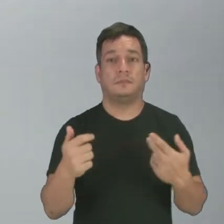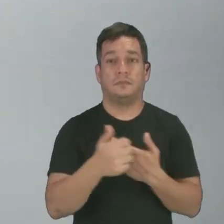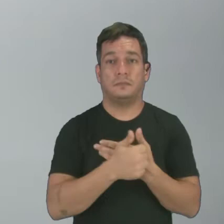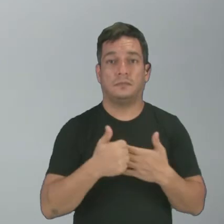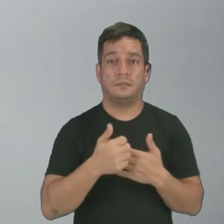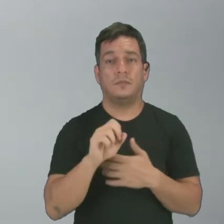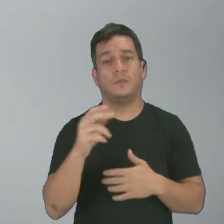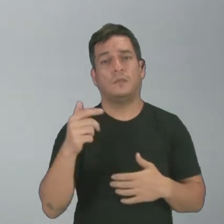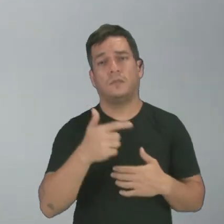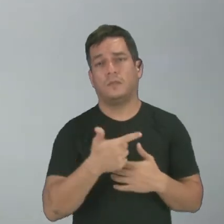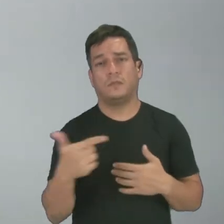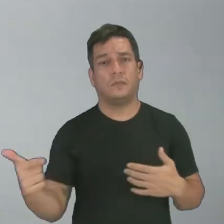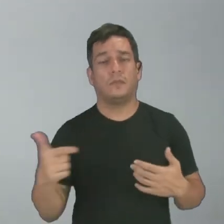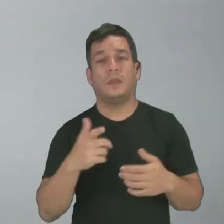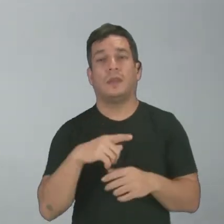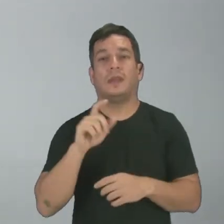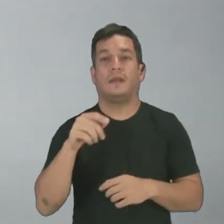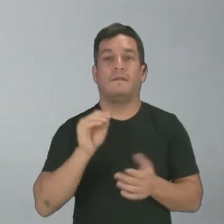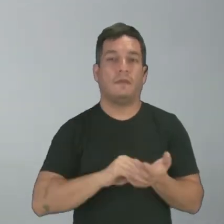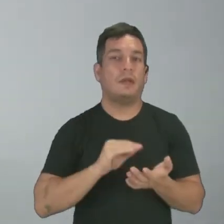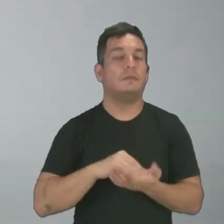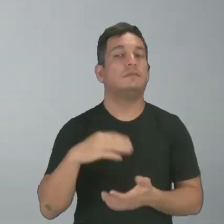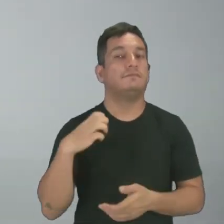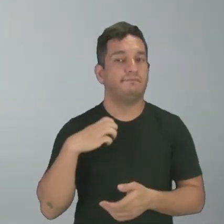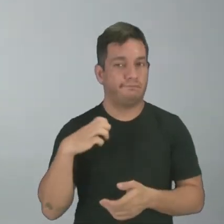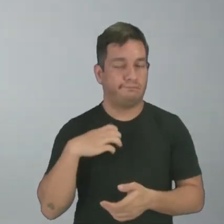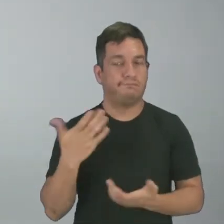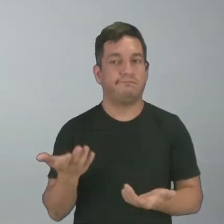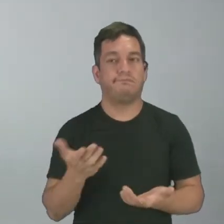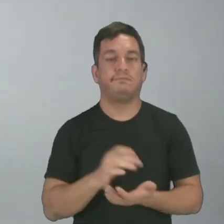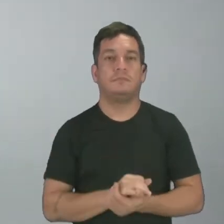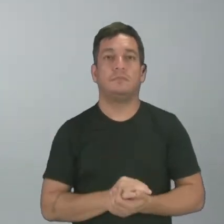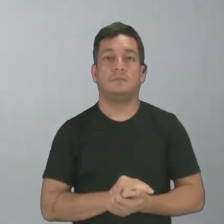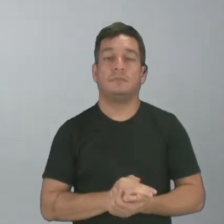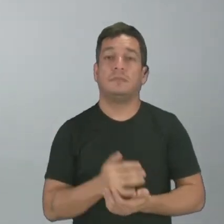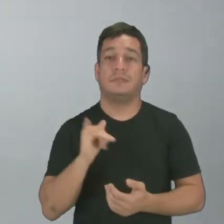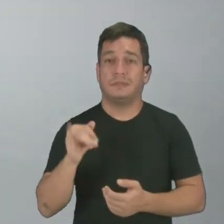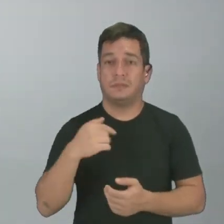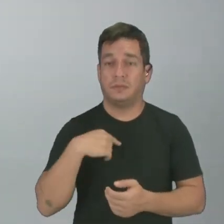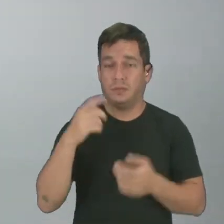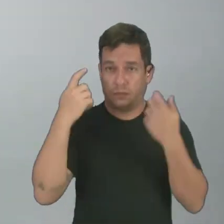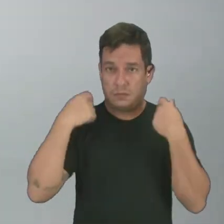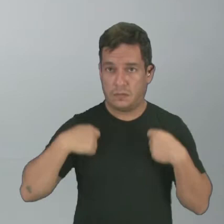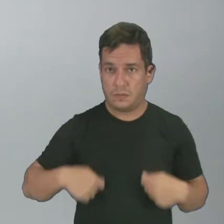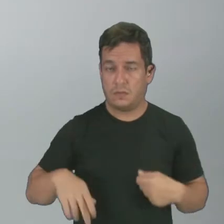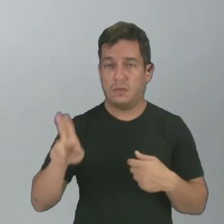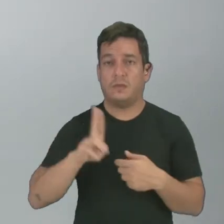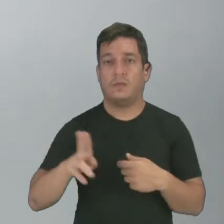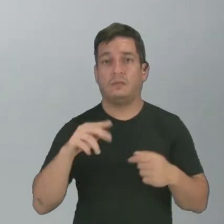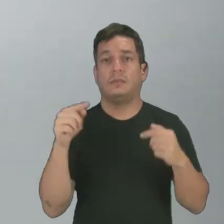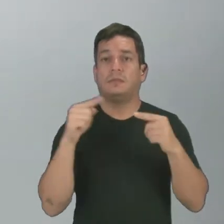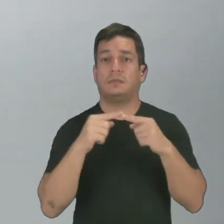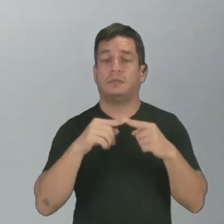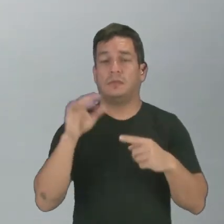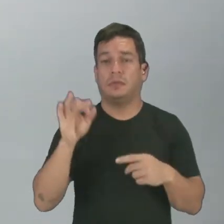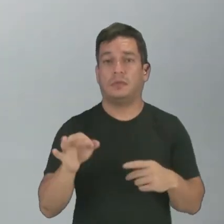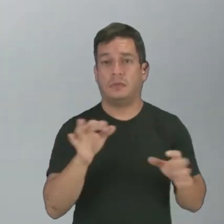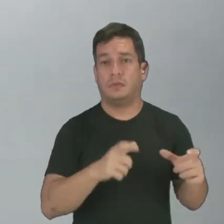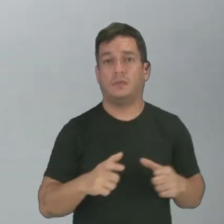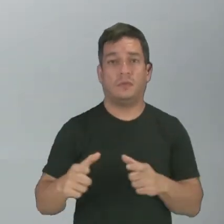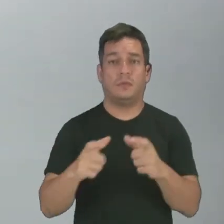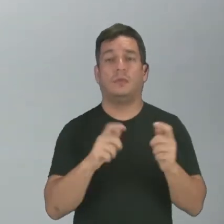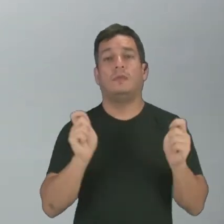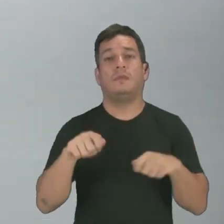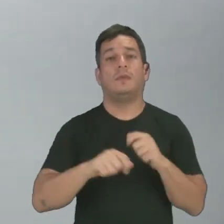imoral ou não. Ela vai chamar que é antiético ou ético, né? Se eu me visto adequadamente em determinado ambiente, eu posso